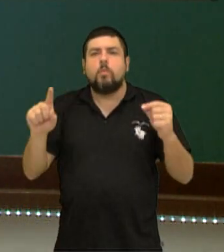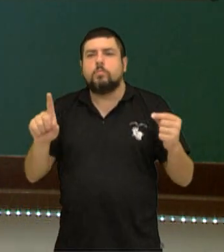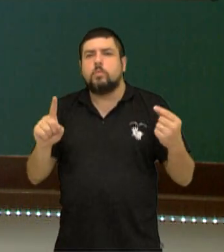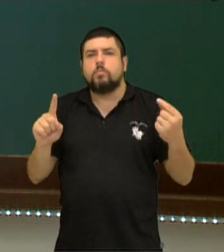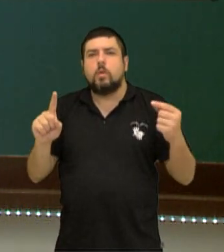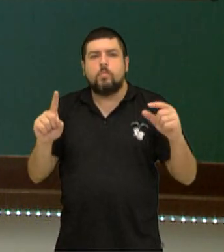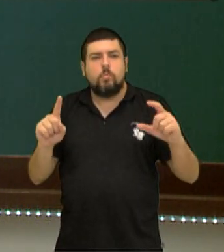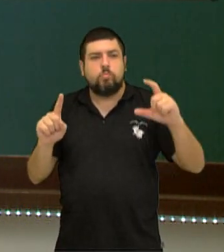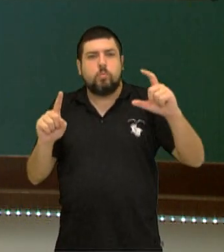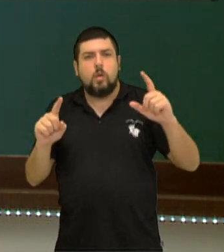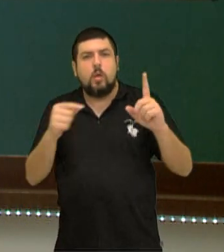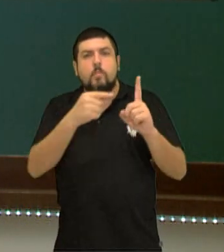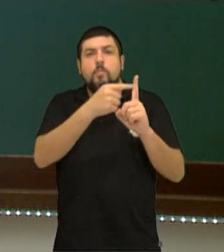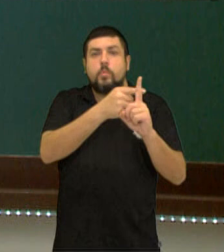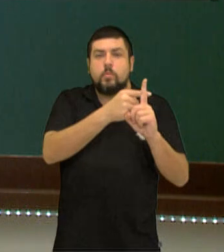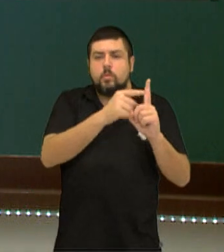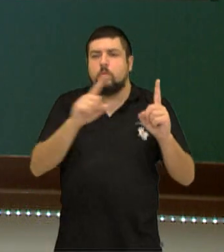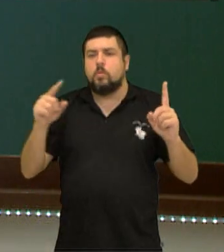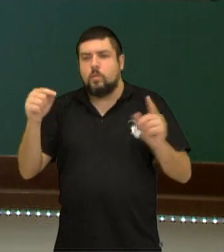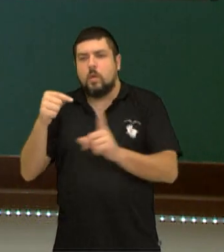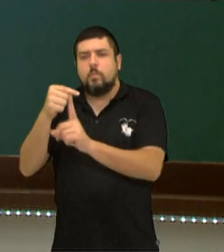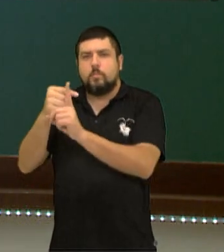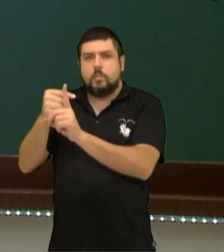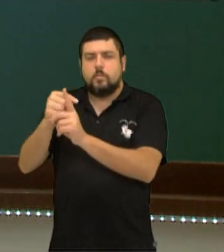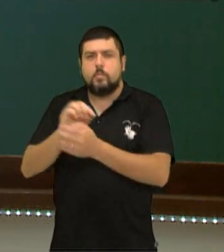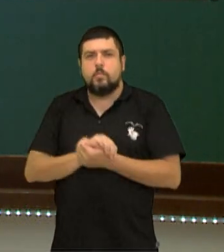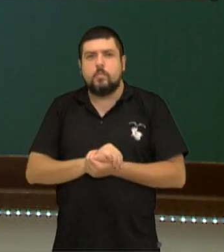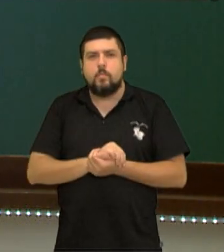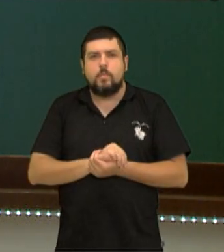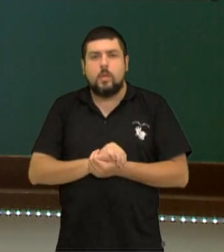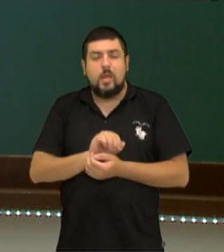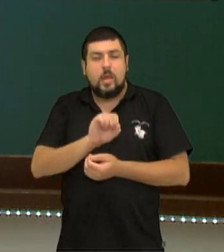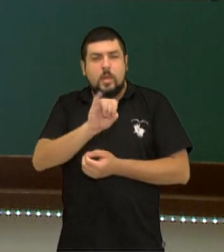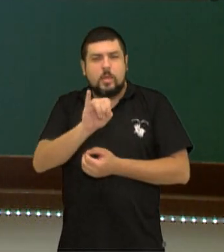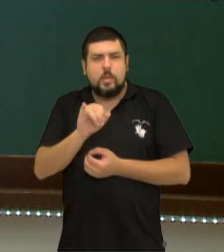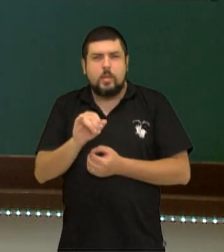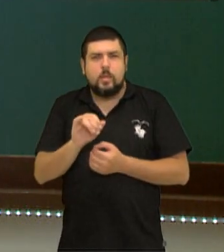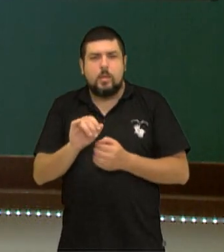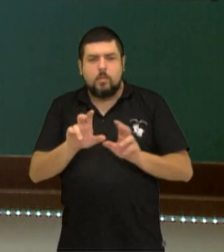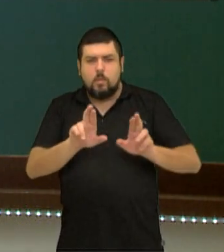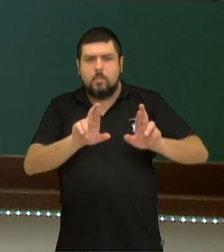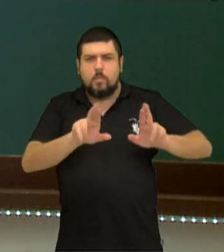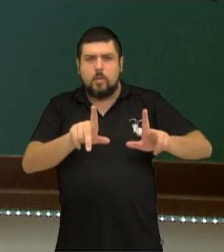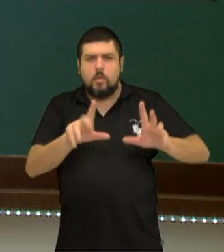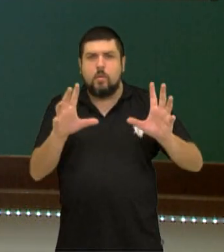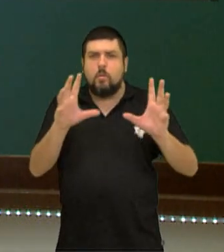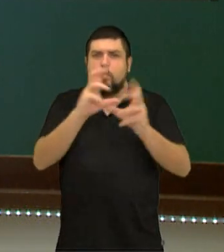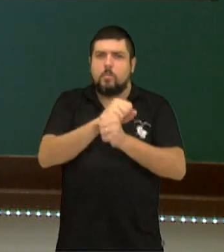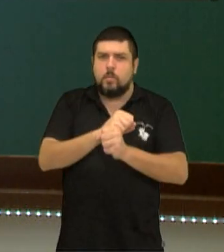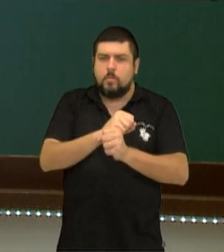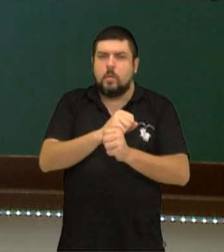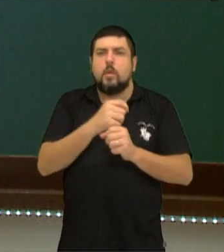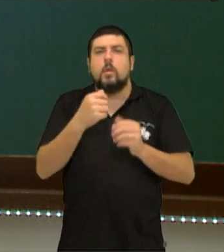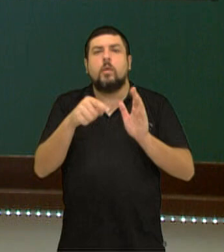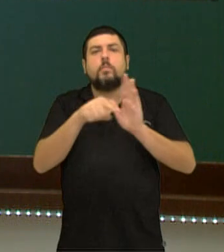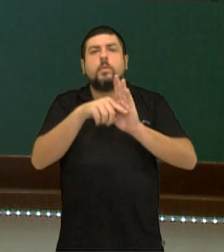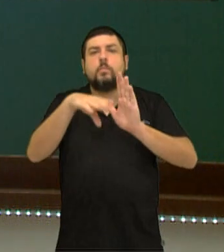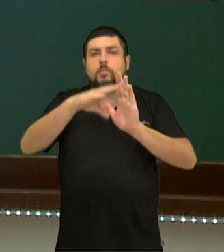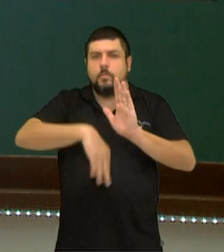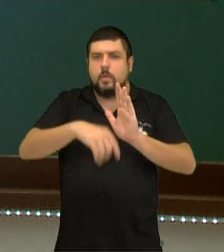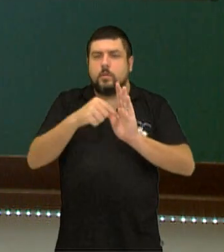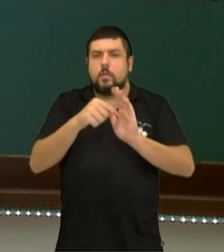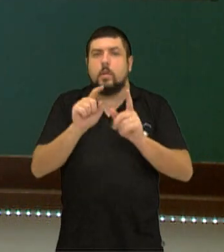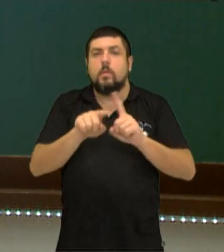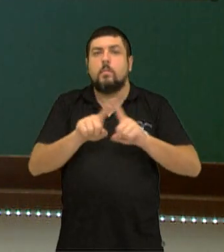número é positivo, ok? Se o maior número for negativo, eu faço a subtração,